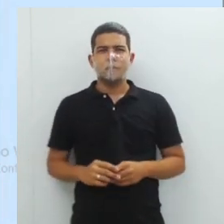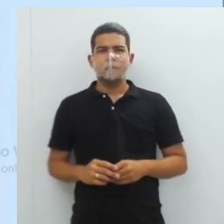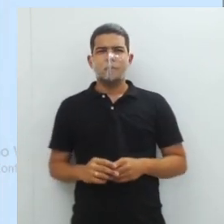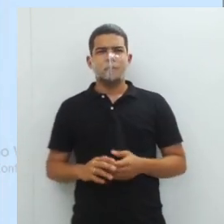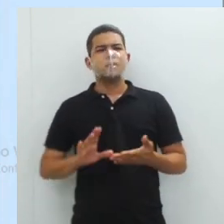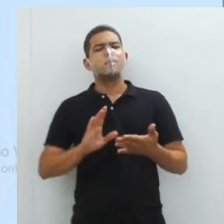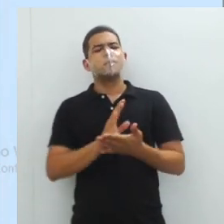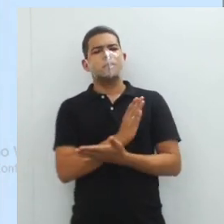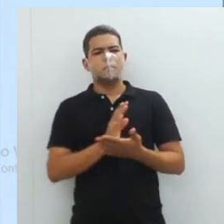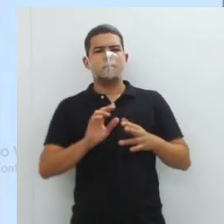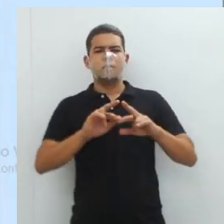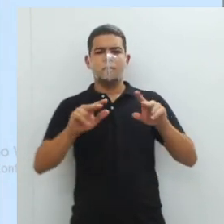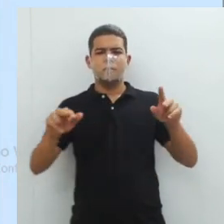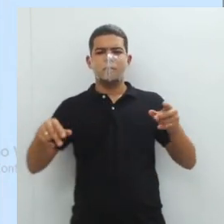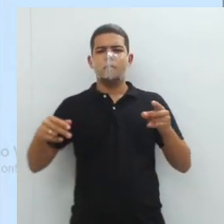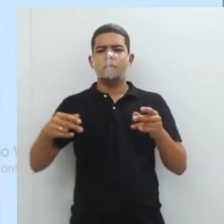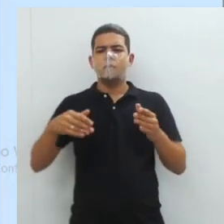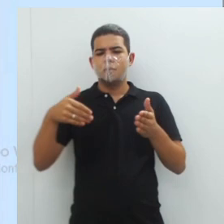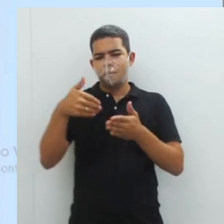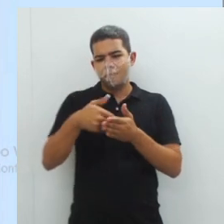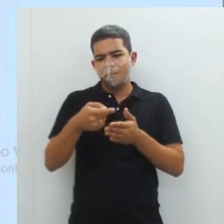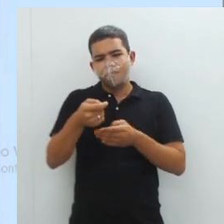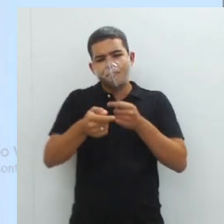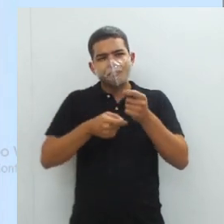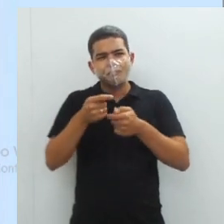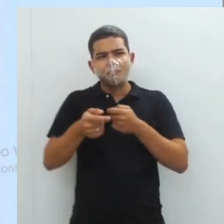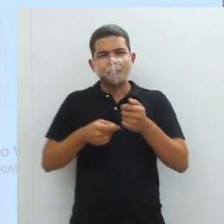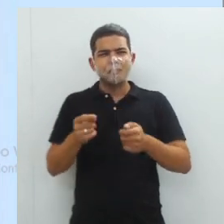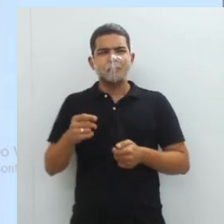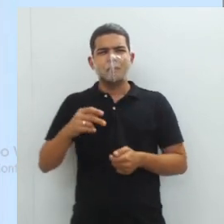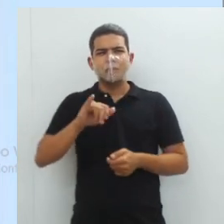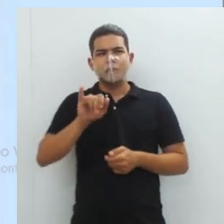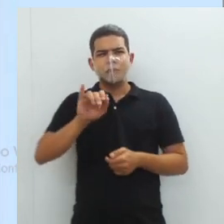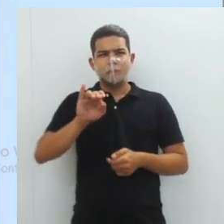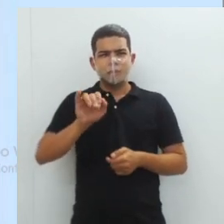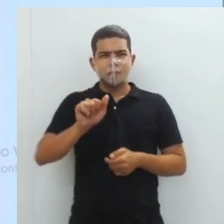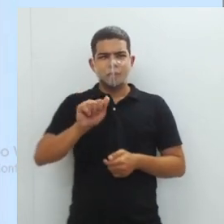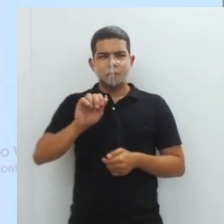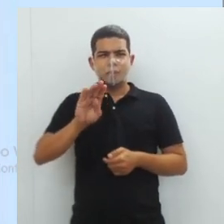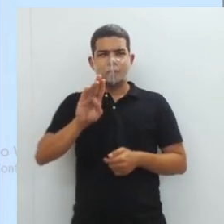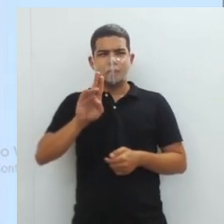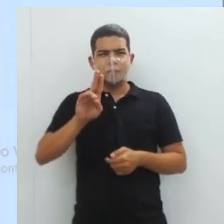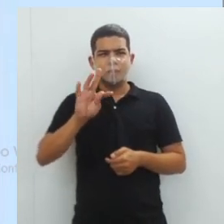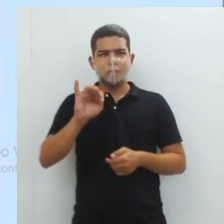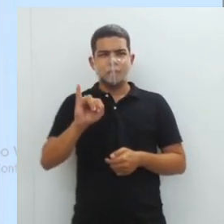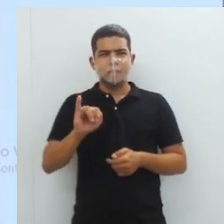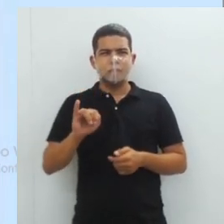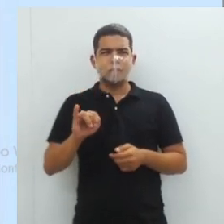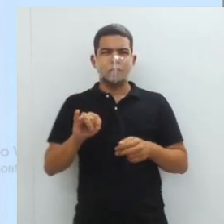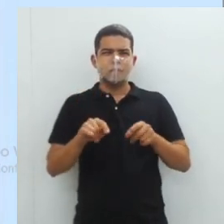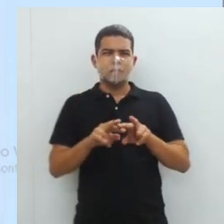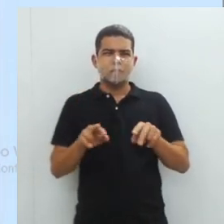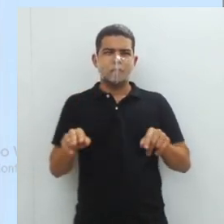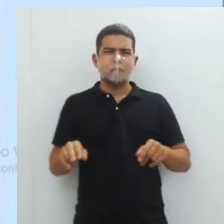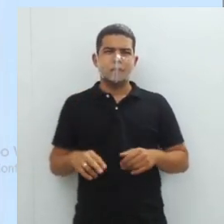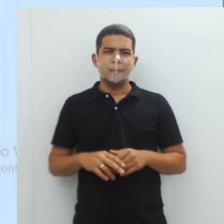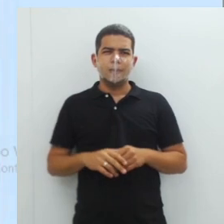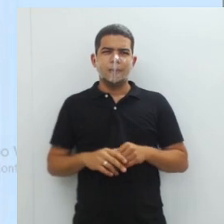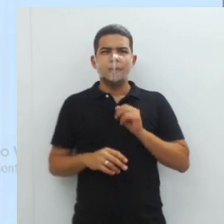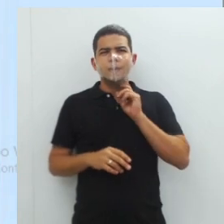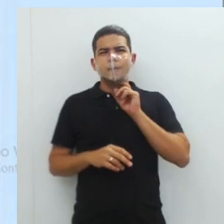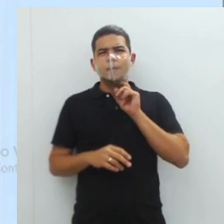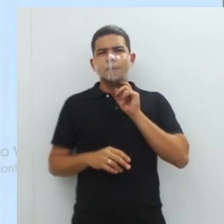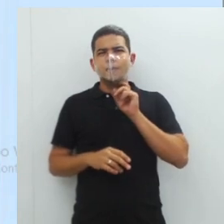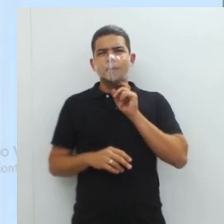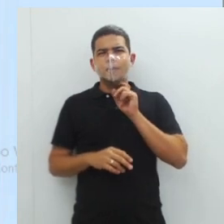Algumas espécies ameaçadas de extinção. A gente tem o jabuti piranga e espécies endêmicas. Temos ela aqui que a gente já vai vendo logo,